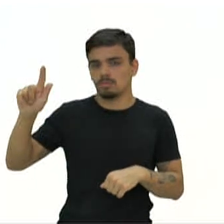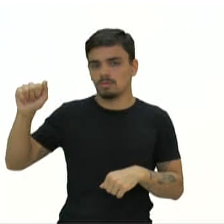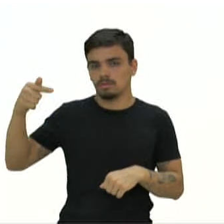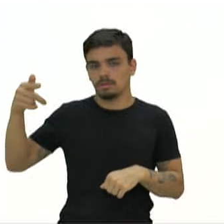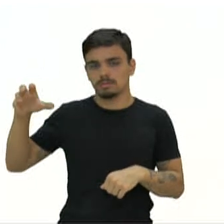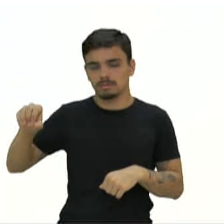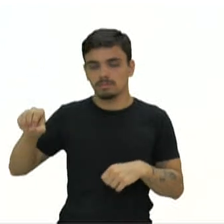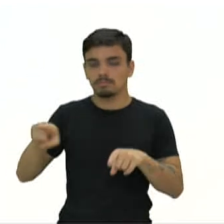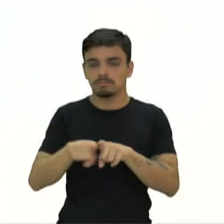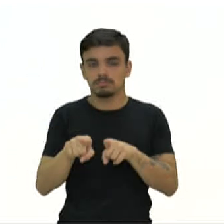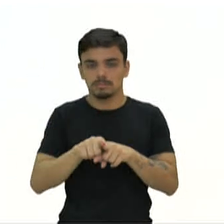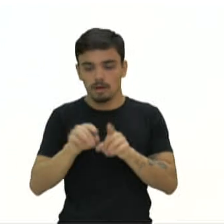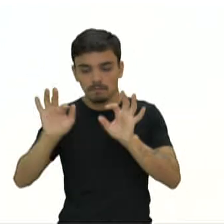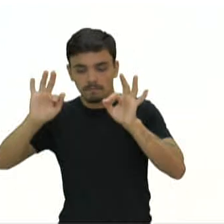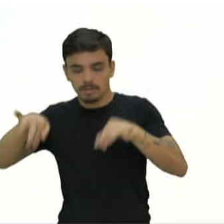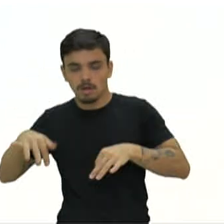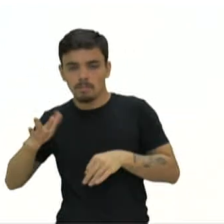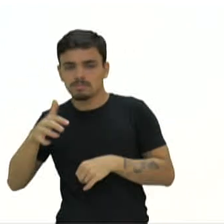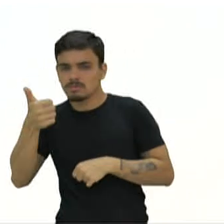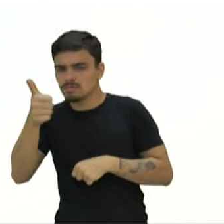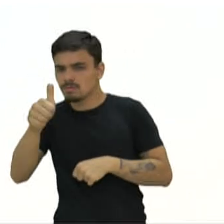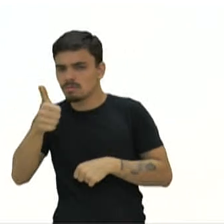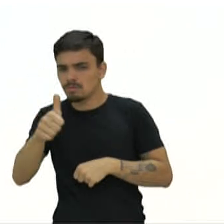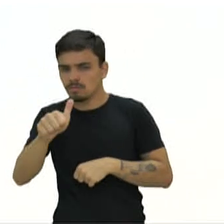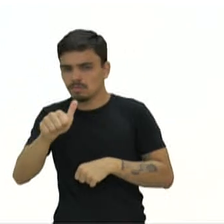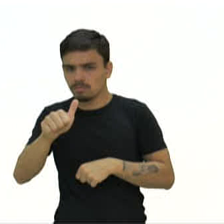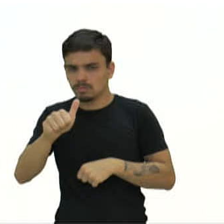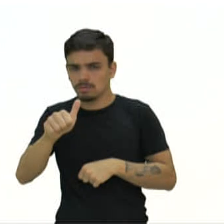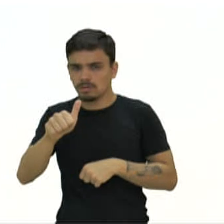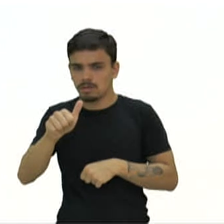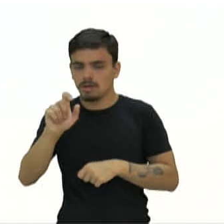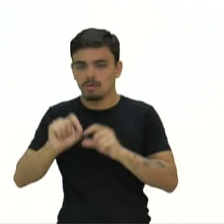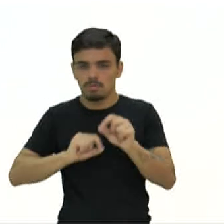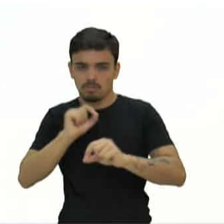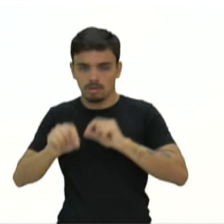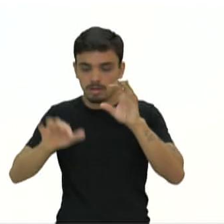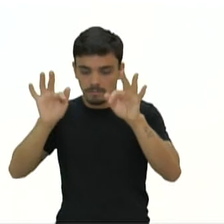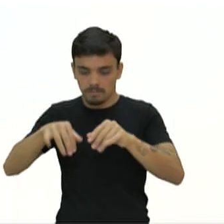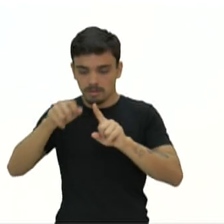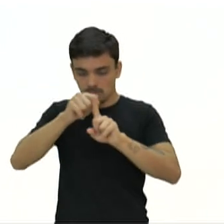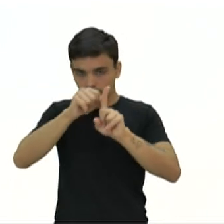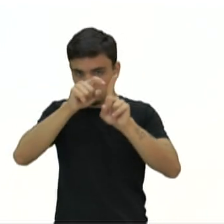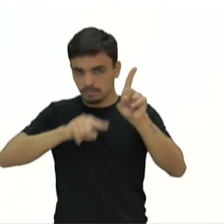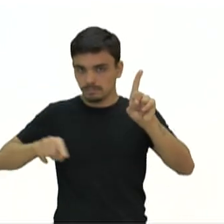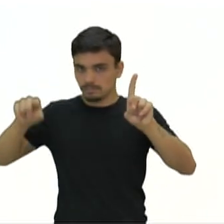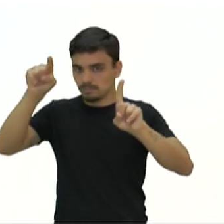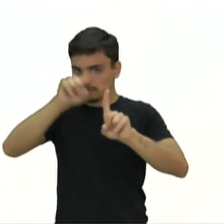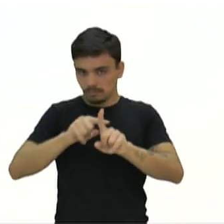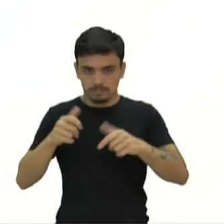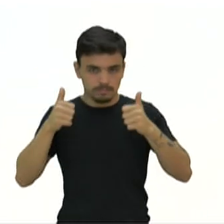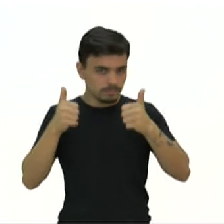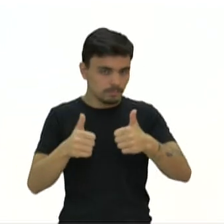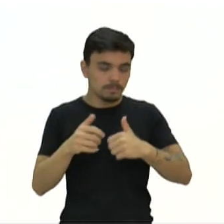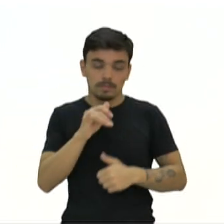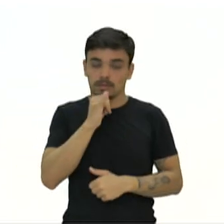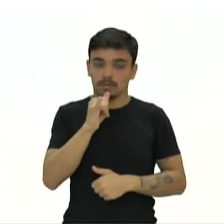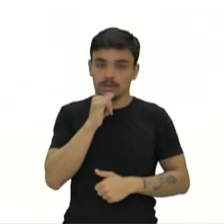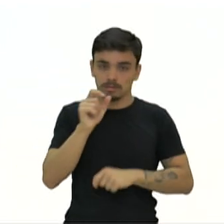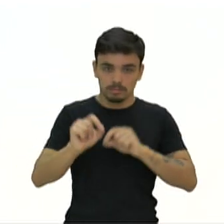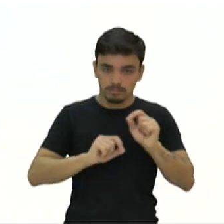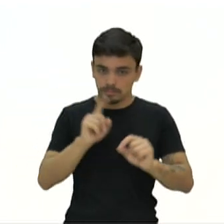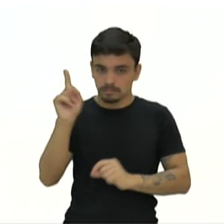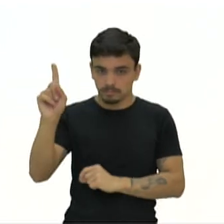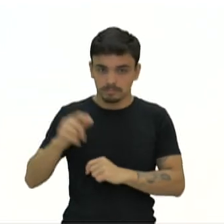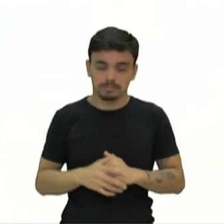e o resultado do 11, né, subtrair 11 do mais longo, seria o final do ciclo. Então vamos ver aqui. Exemplo,